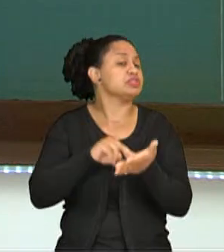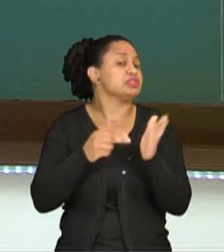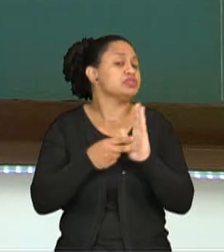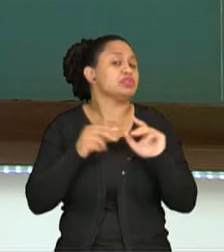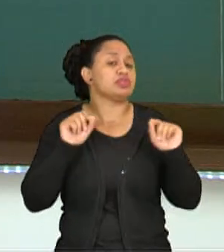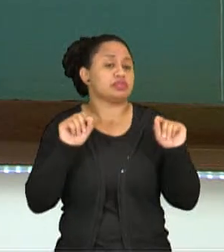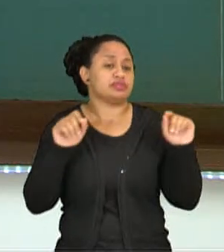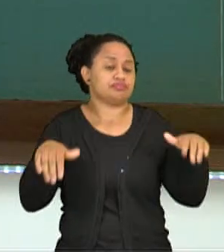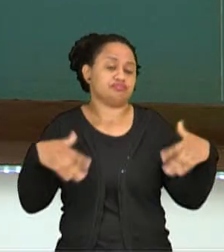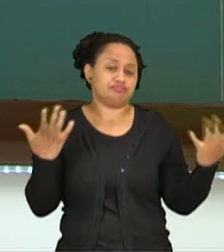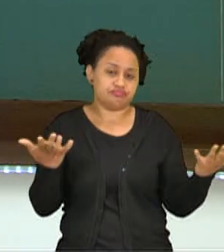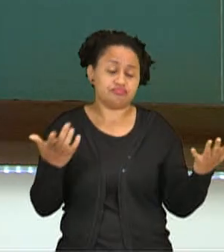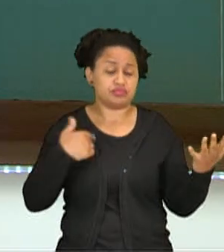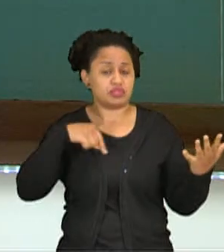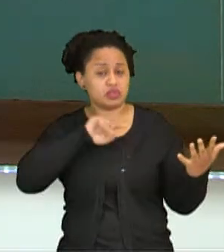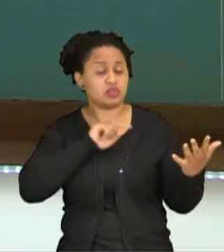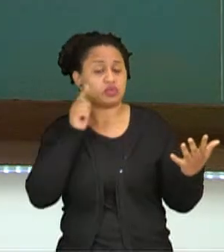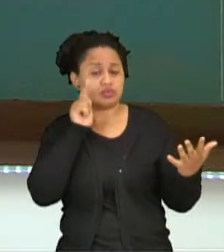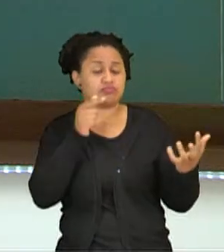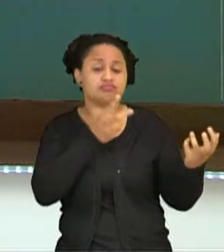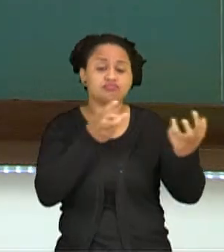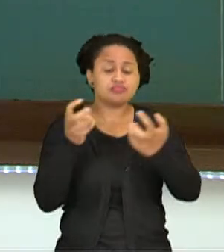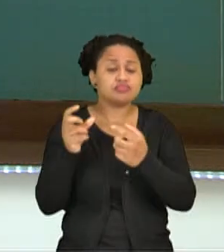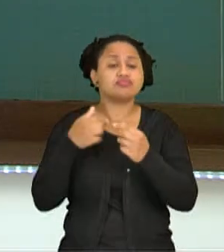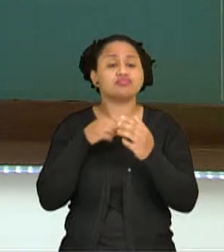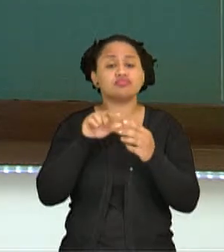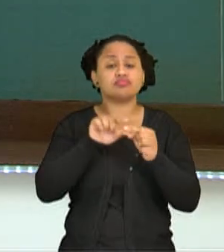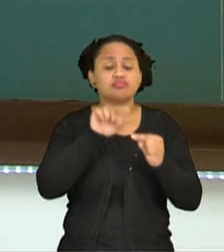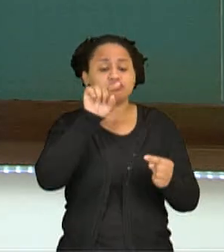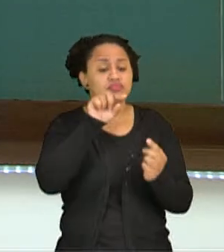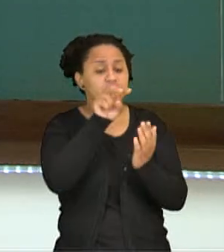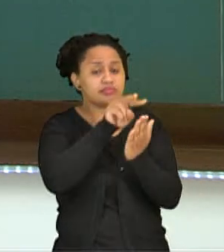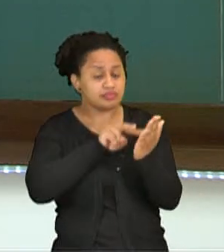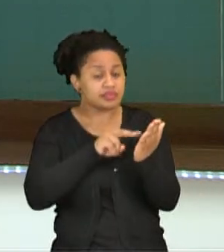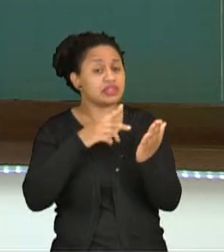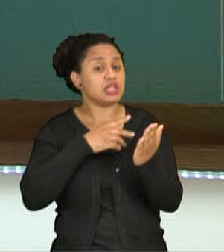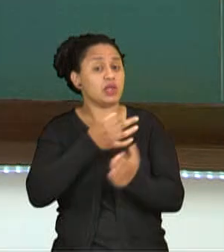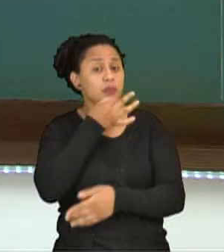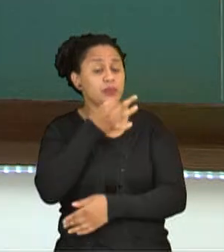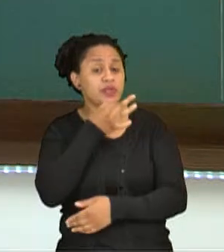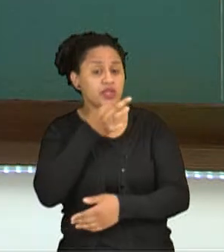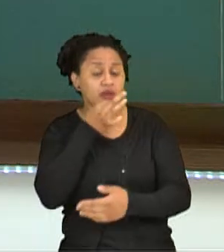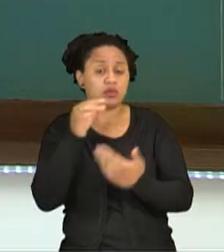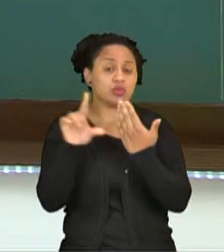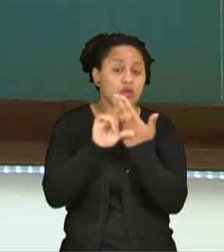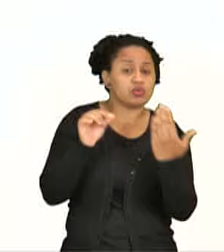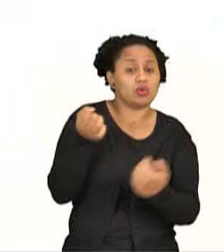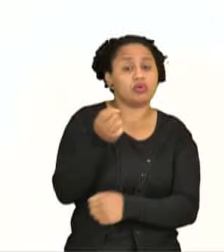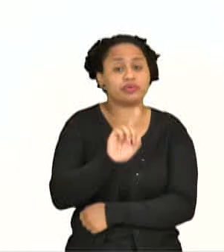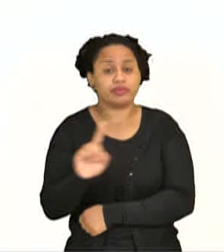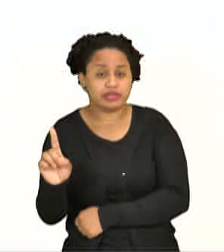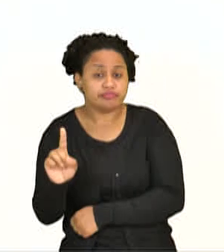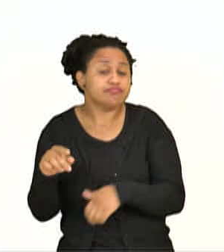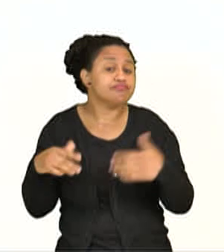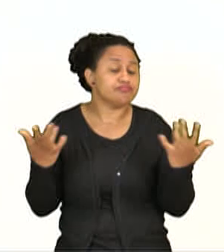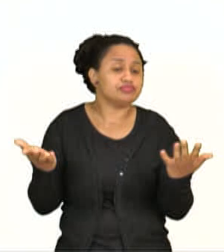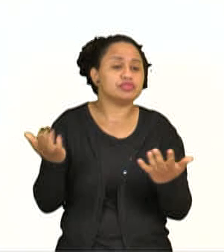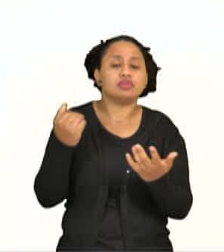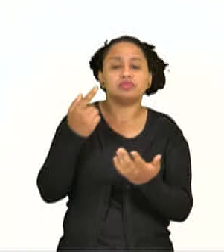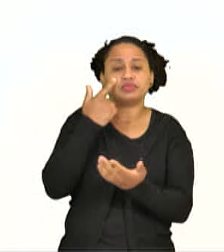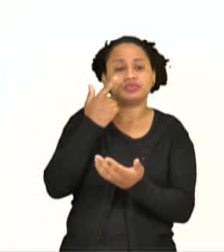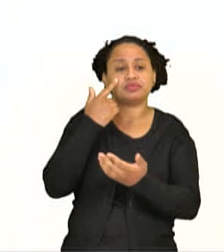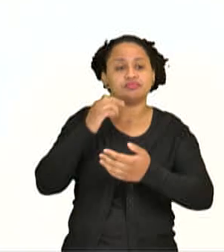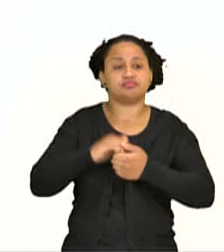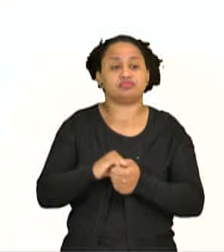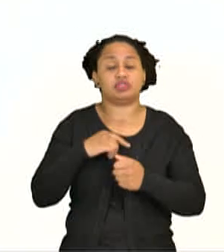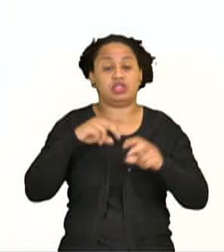será que a gente consegue constatar nesse trecho lido que há uma opinião do resenhista ou não? Vamos lá. Releia o